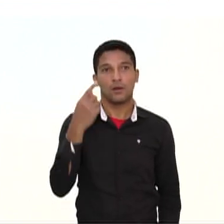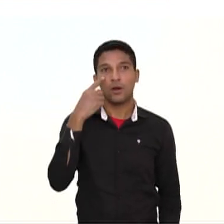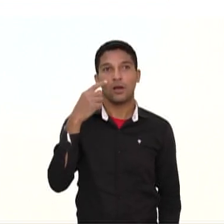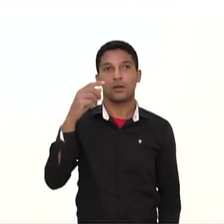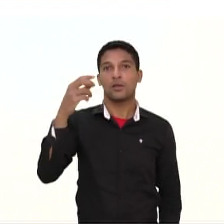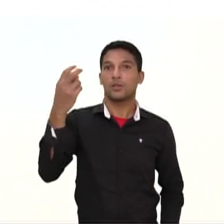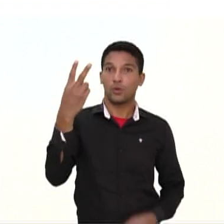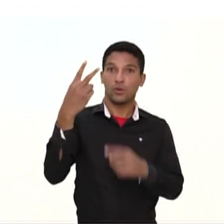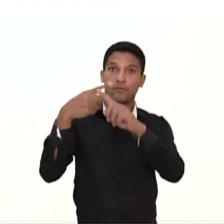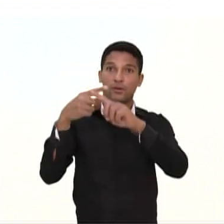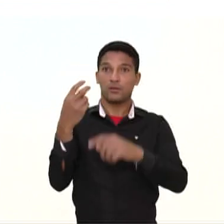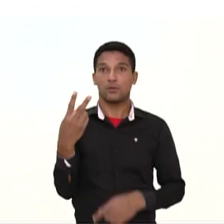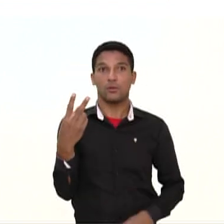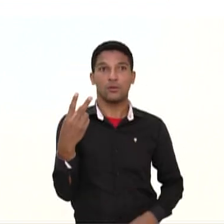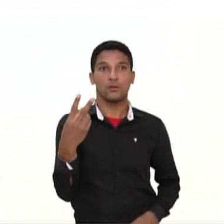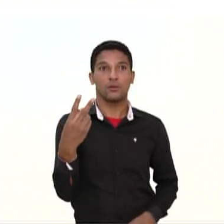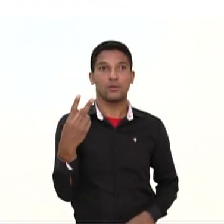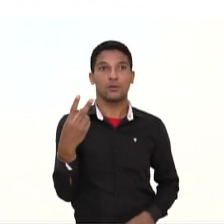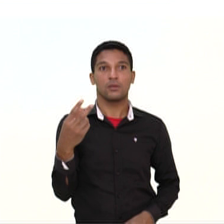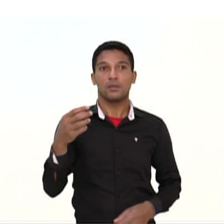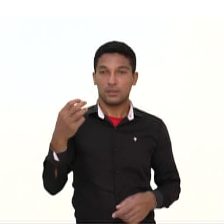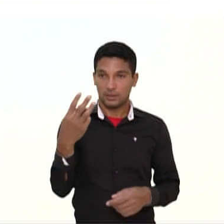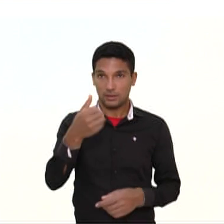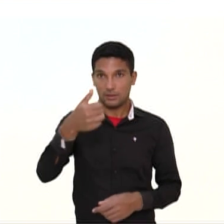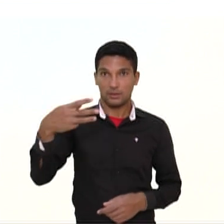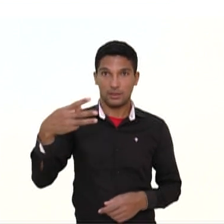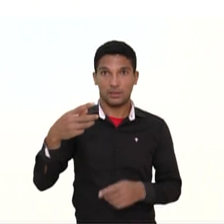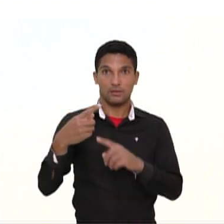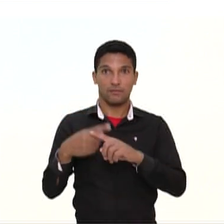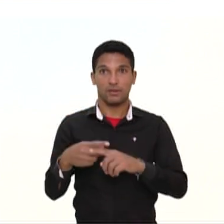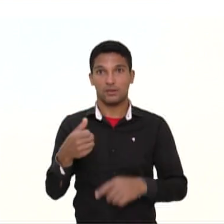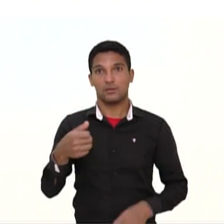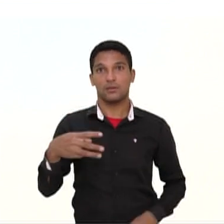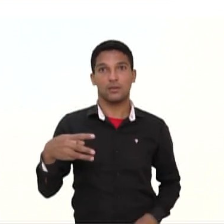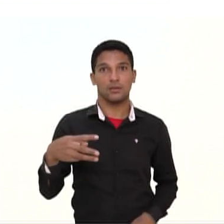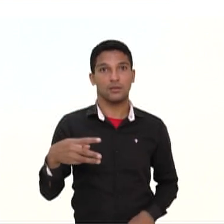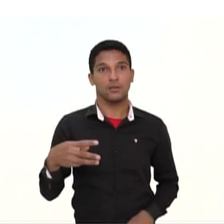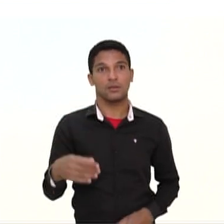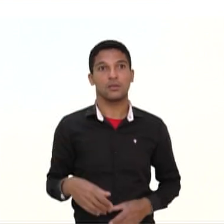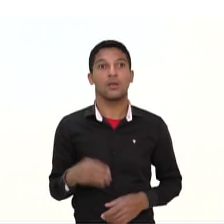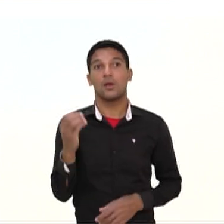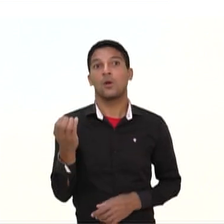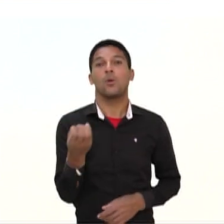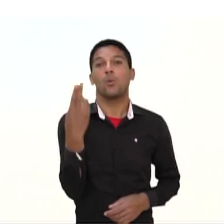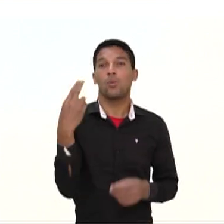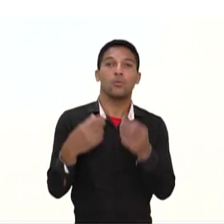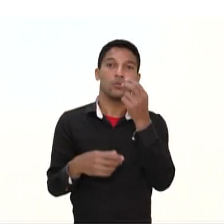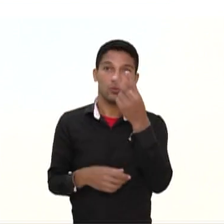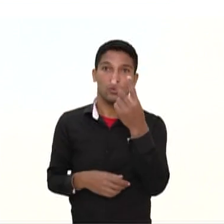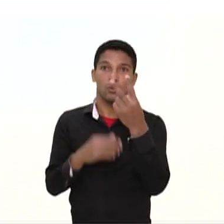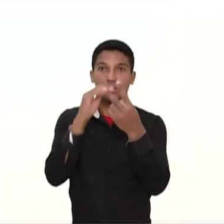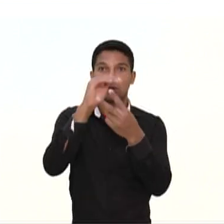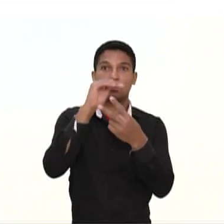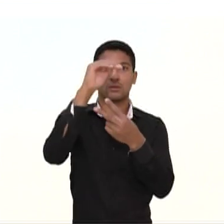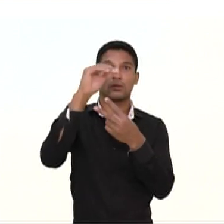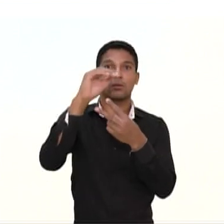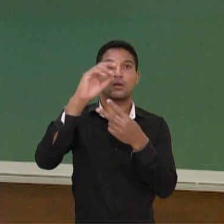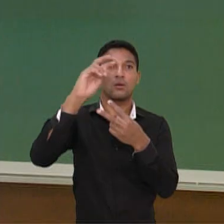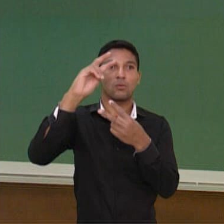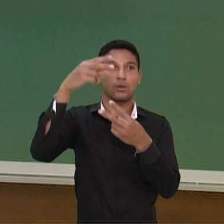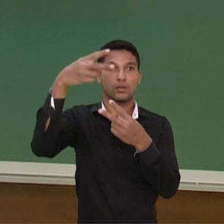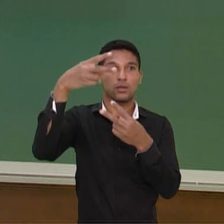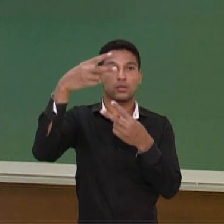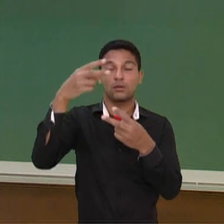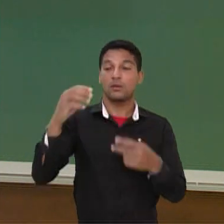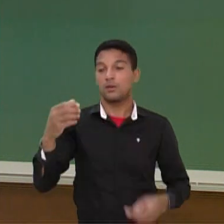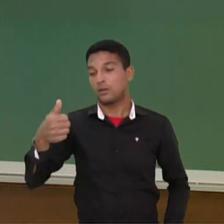gente é 2 vezes 2 e 13 vezes 13. Ou 2 ao quadrado vezes 13 ao quadrado, que dá no mesmo, tá?